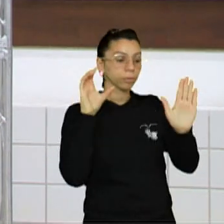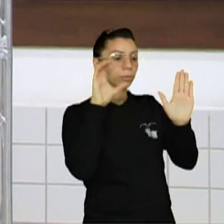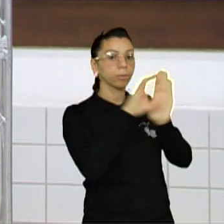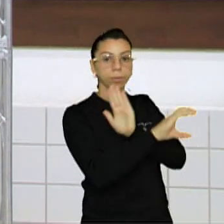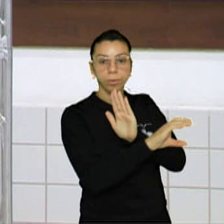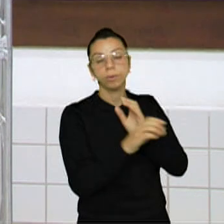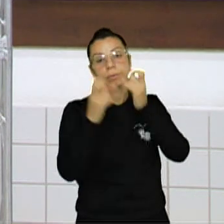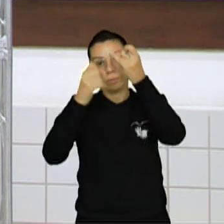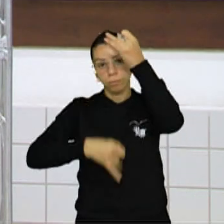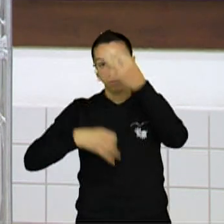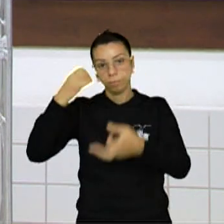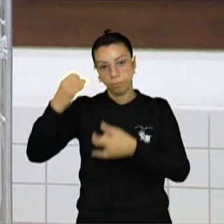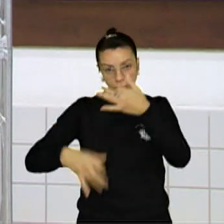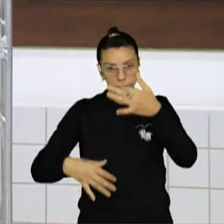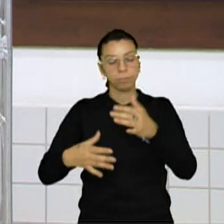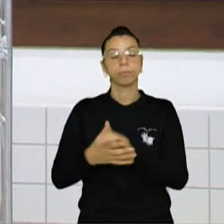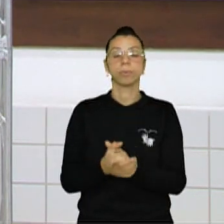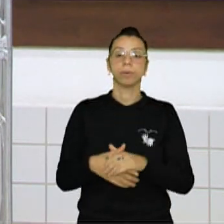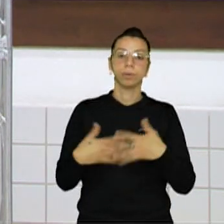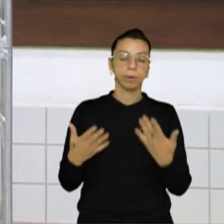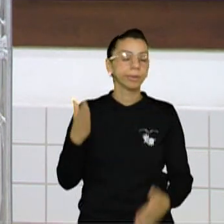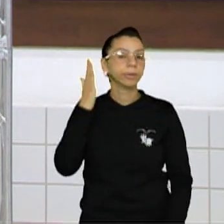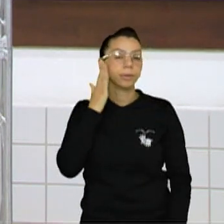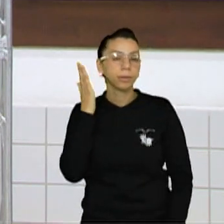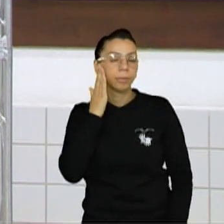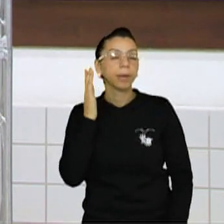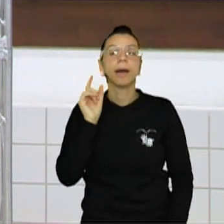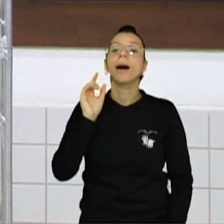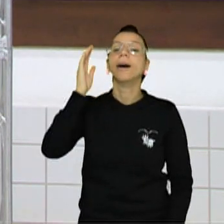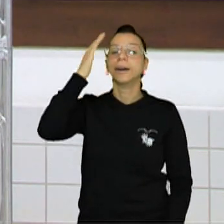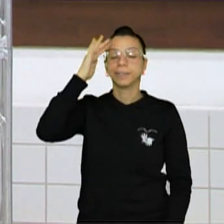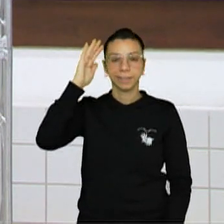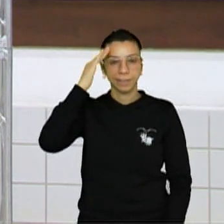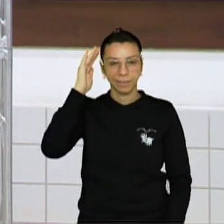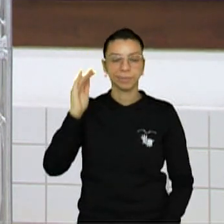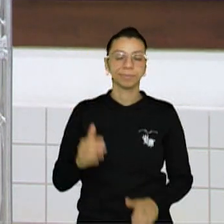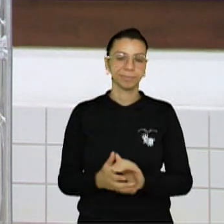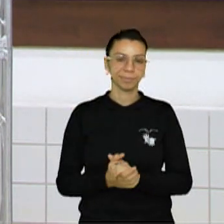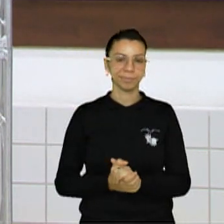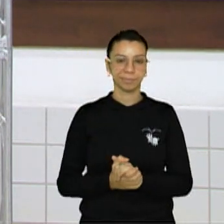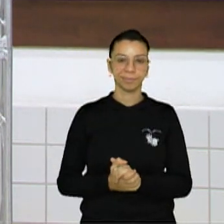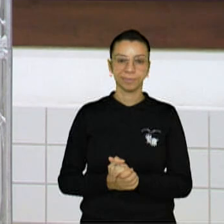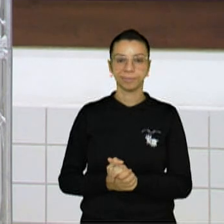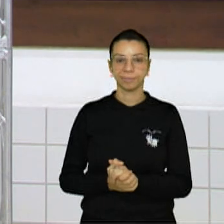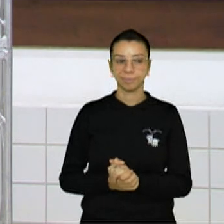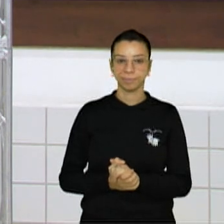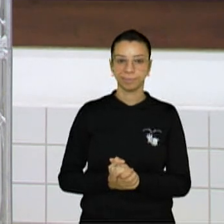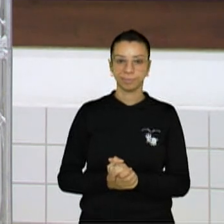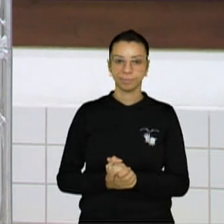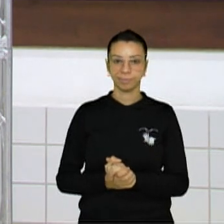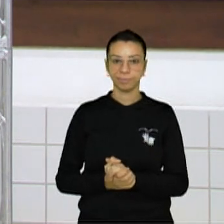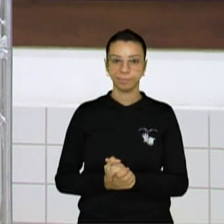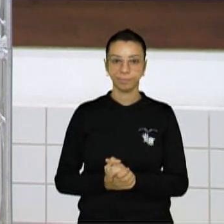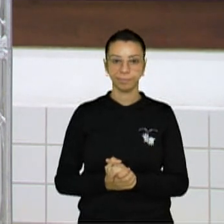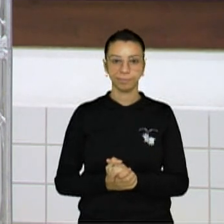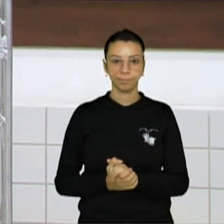que a professora explicou. Aí sim, ele ia já matar o exercício direto, tá certo?